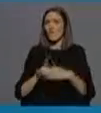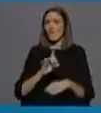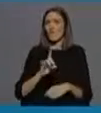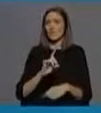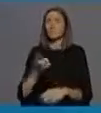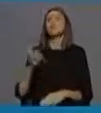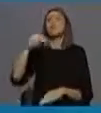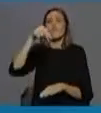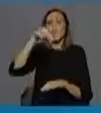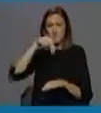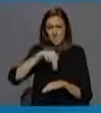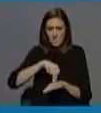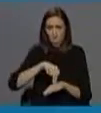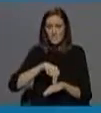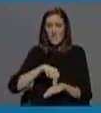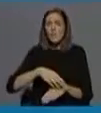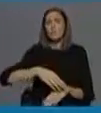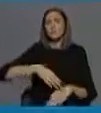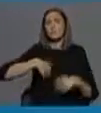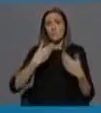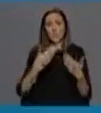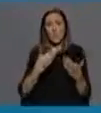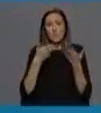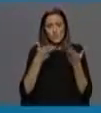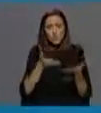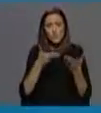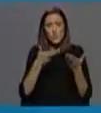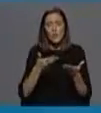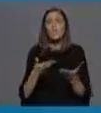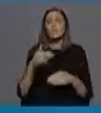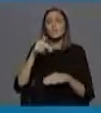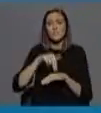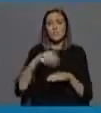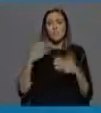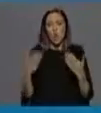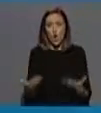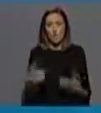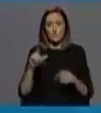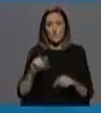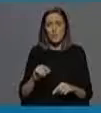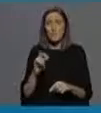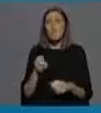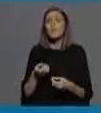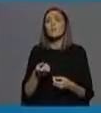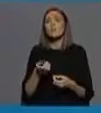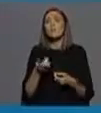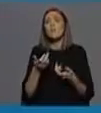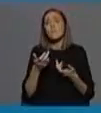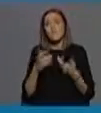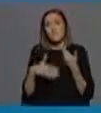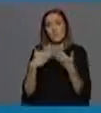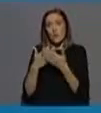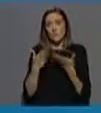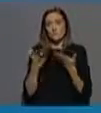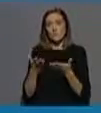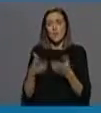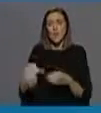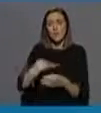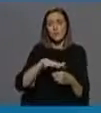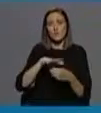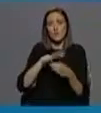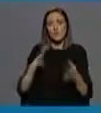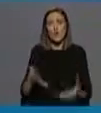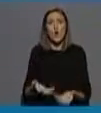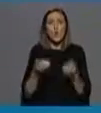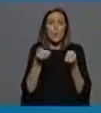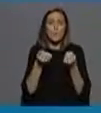nessa altura disponibilizando ajuda e esteve presente agora e disponibilizou também ajuda para ajudar a reerguer as zonas da nossa região que têm